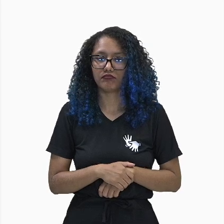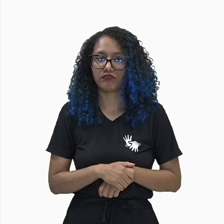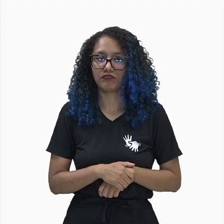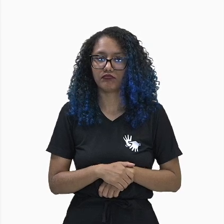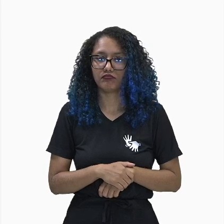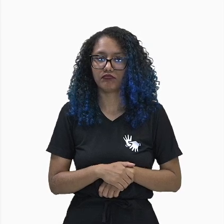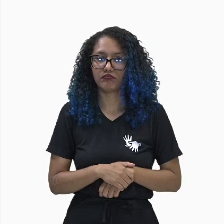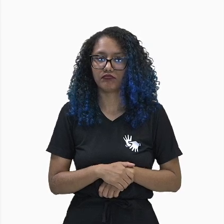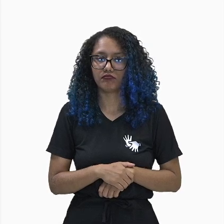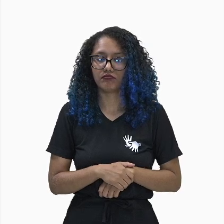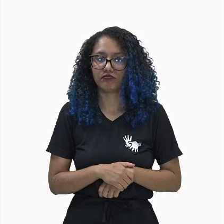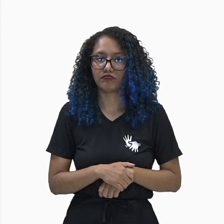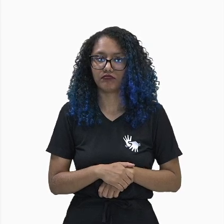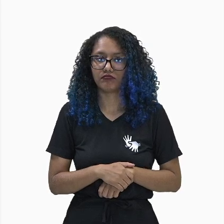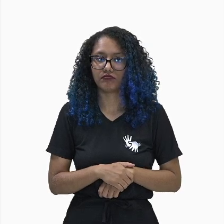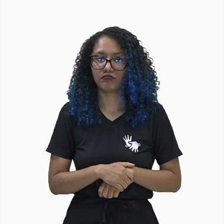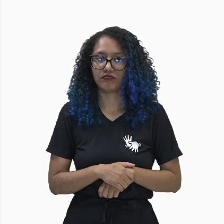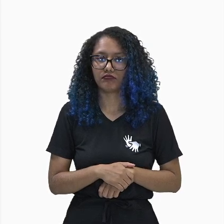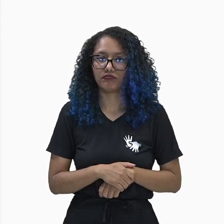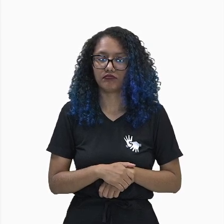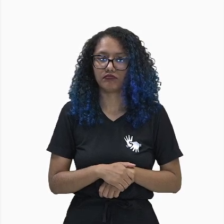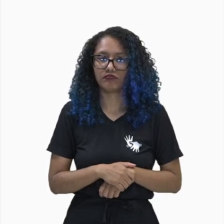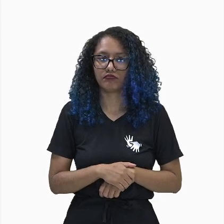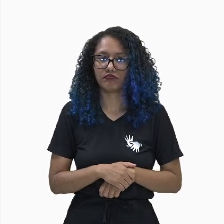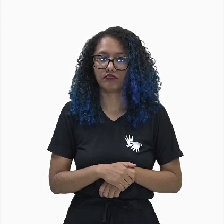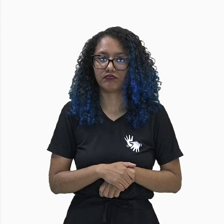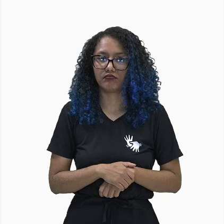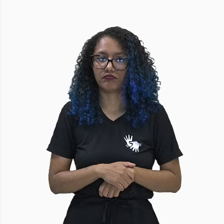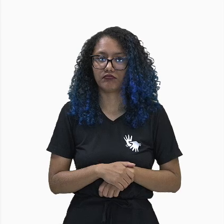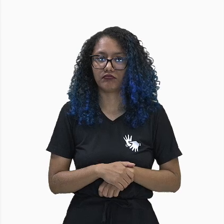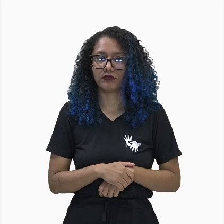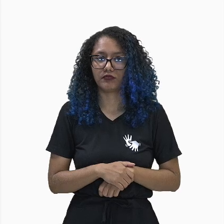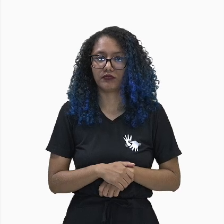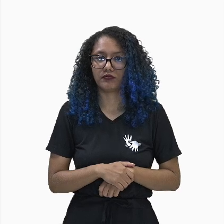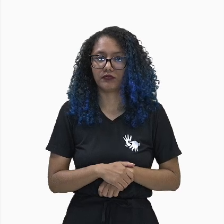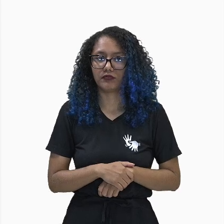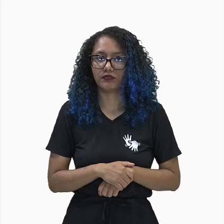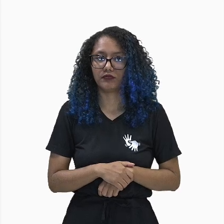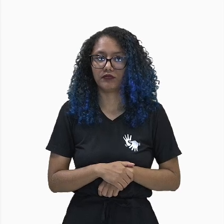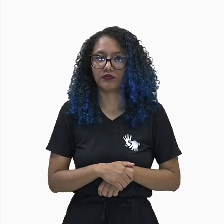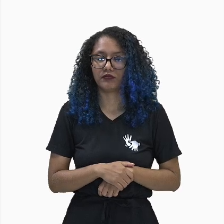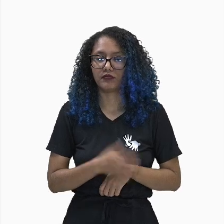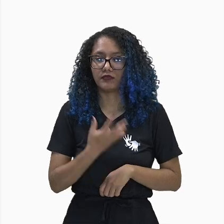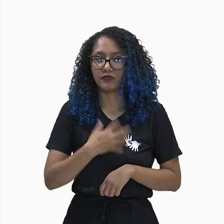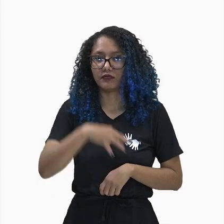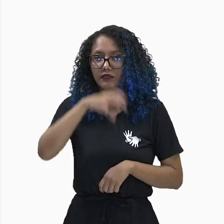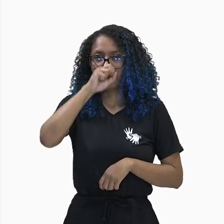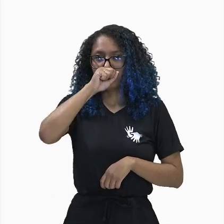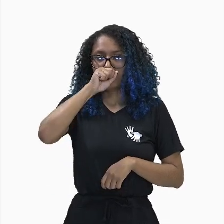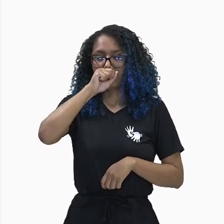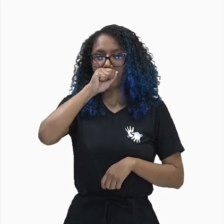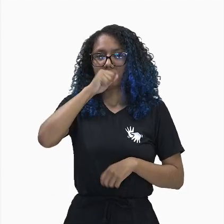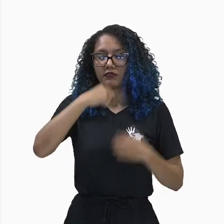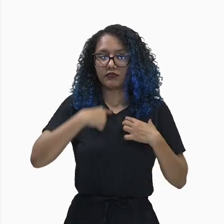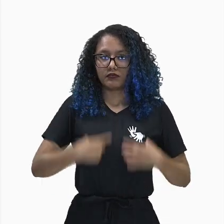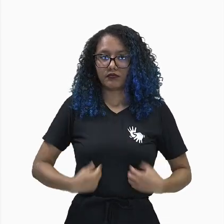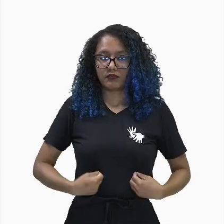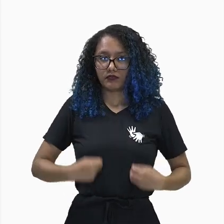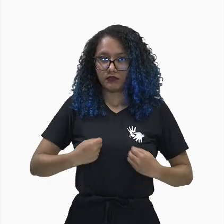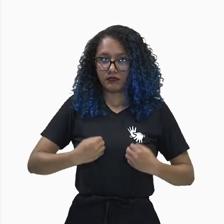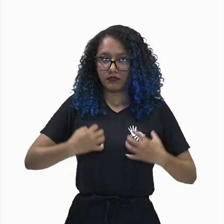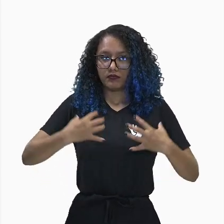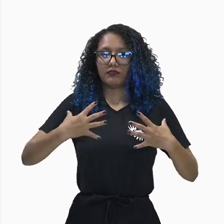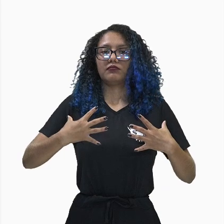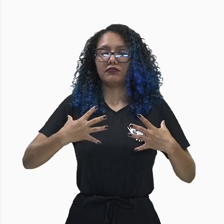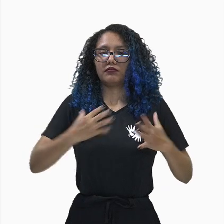haver aí o lançamento, a expansão dos pulmões, e aí neste